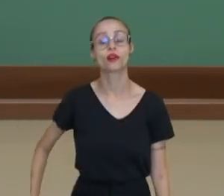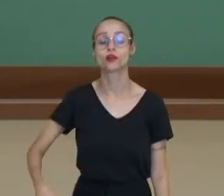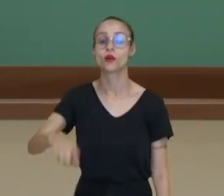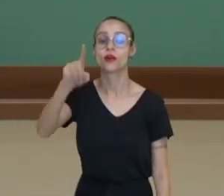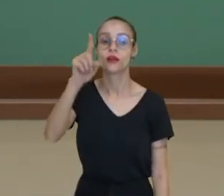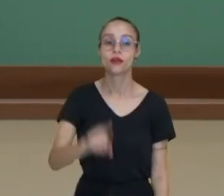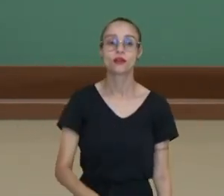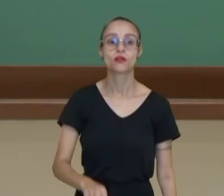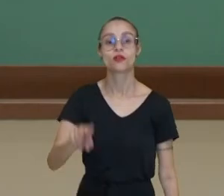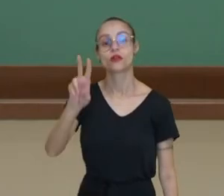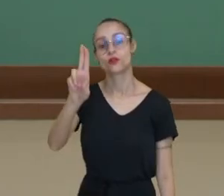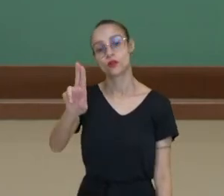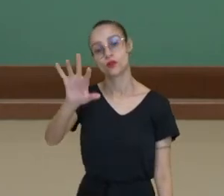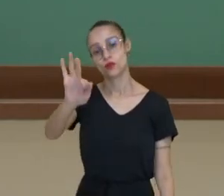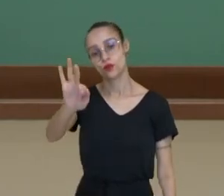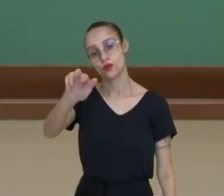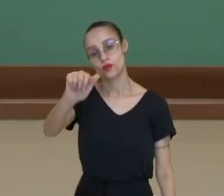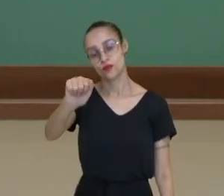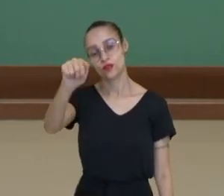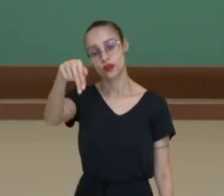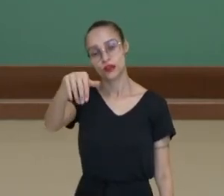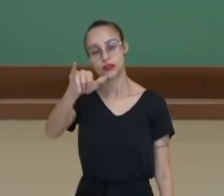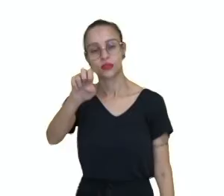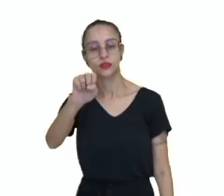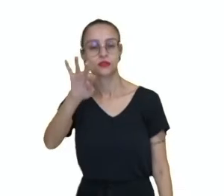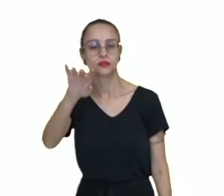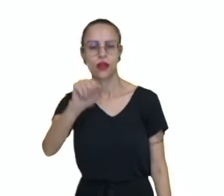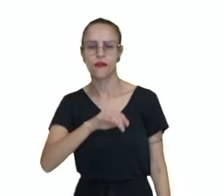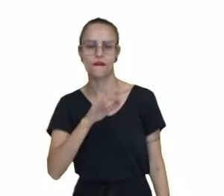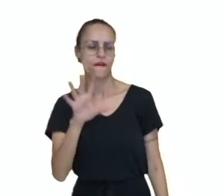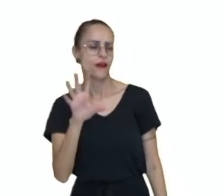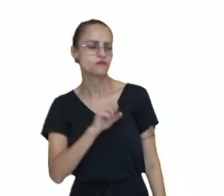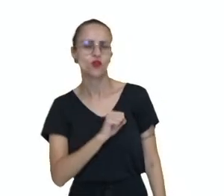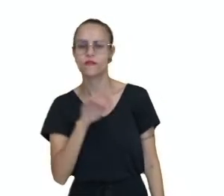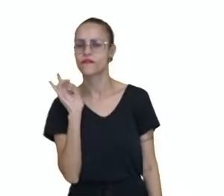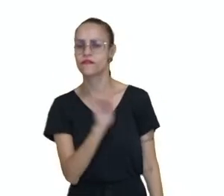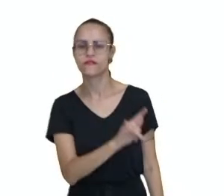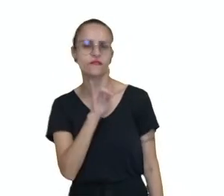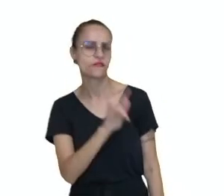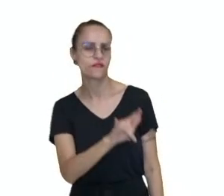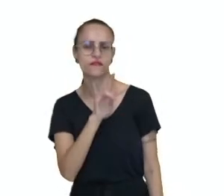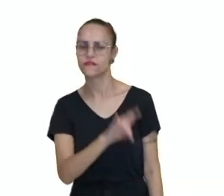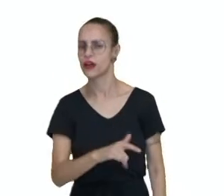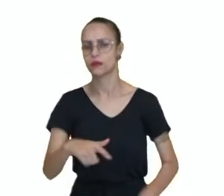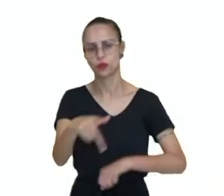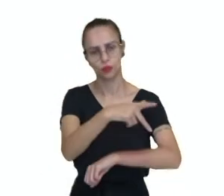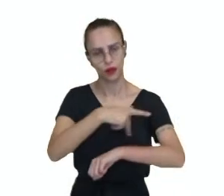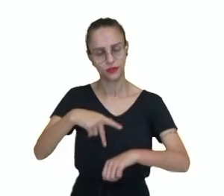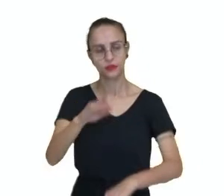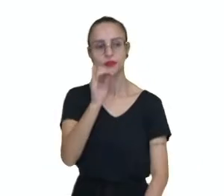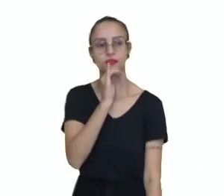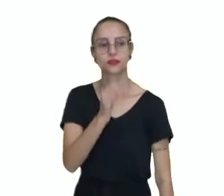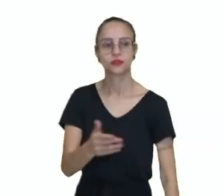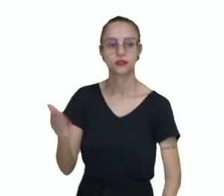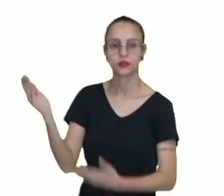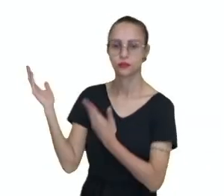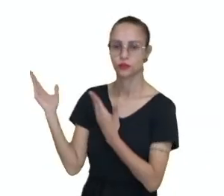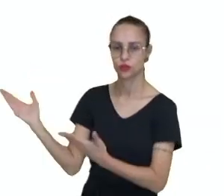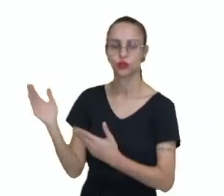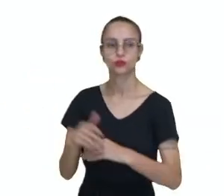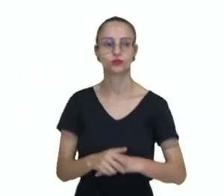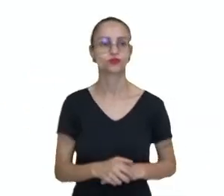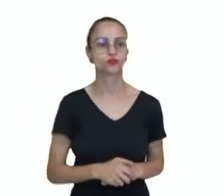de ufanista, de um amor extremo ao país, de uma valorização extrema do país, como exemplo dessas 2 imagens para